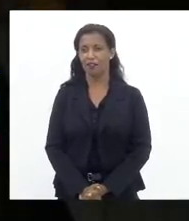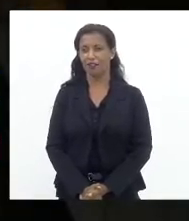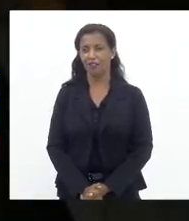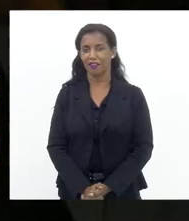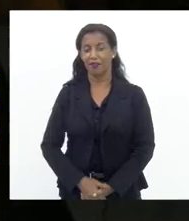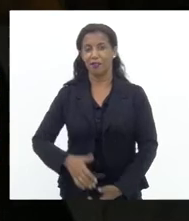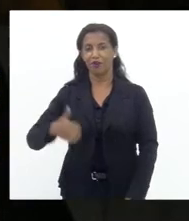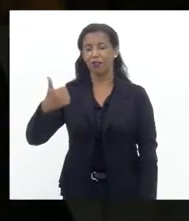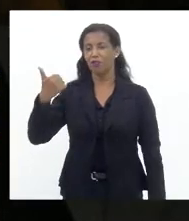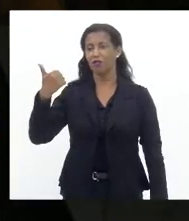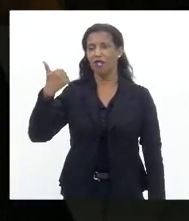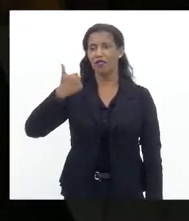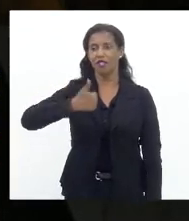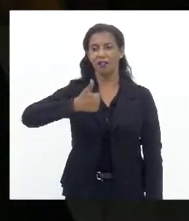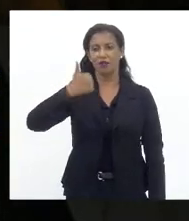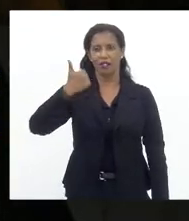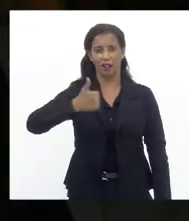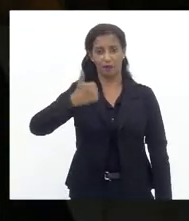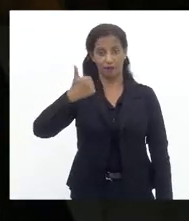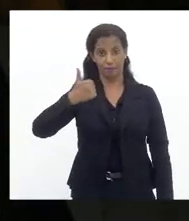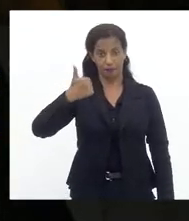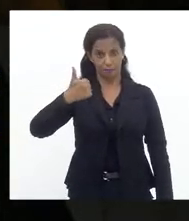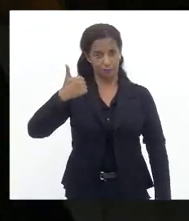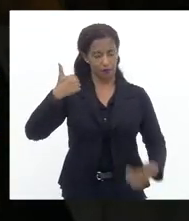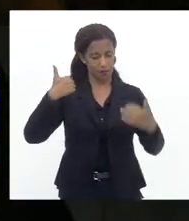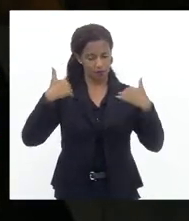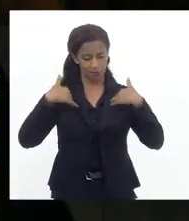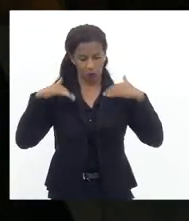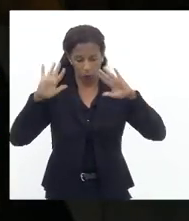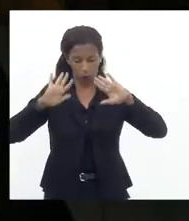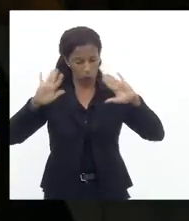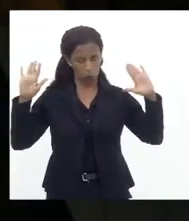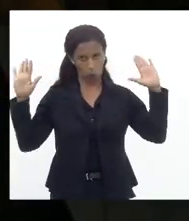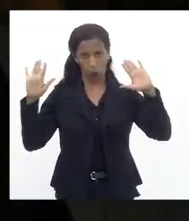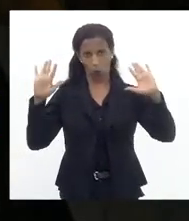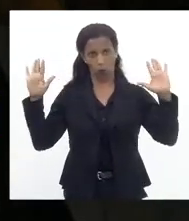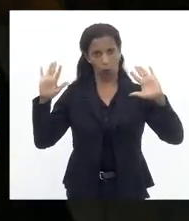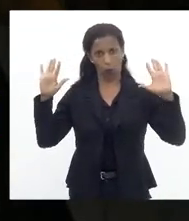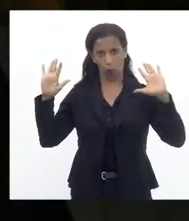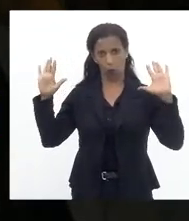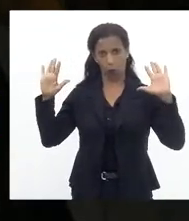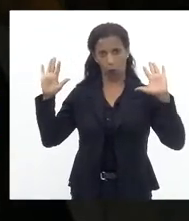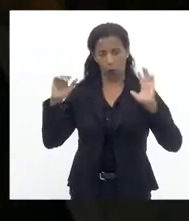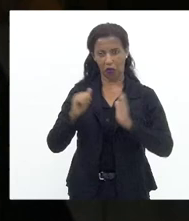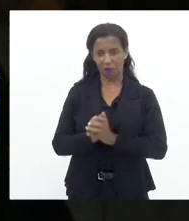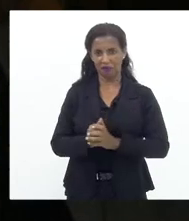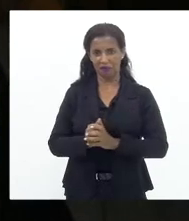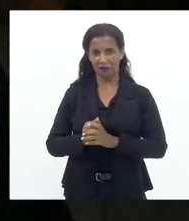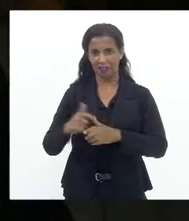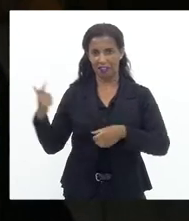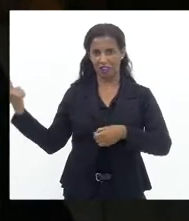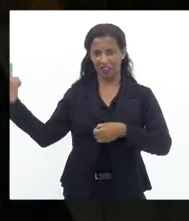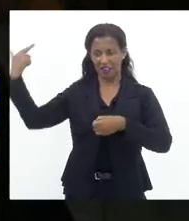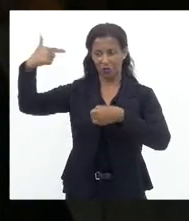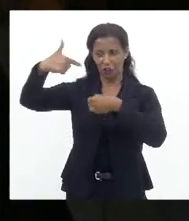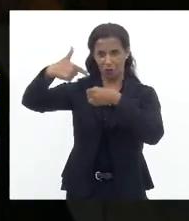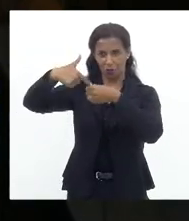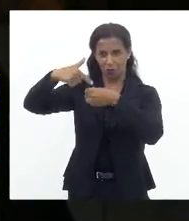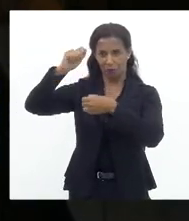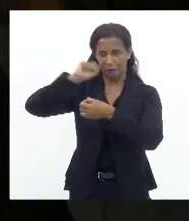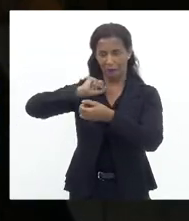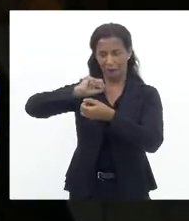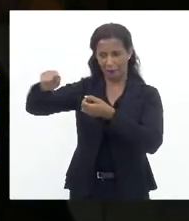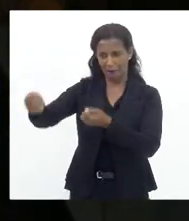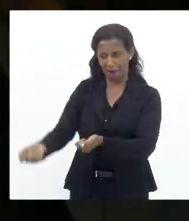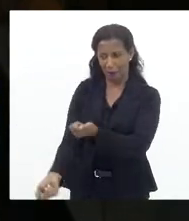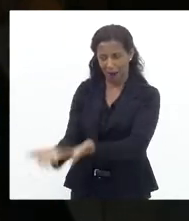quer dizer que e não me compete a jogar gasolina na fogueira